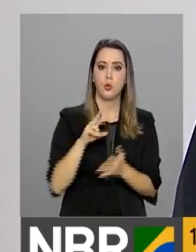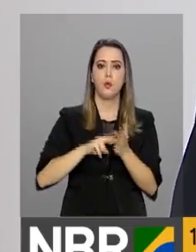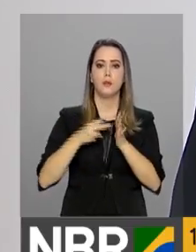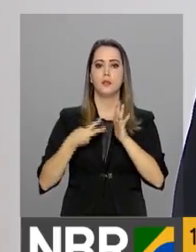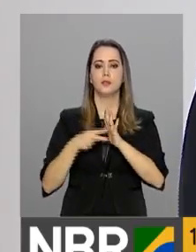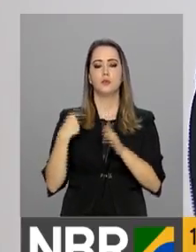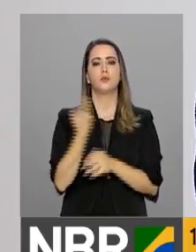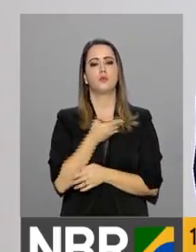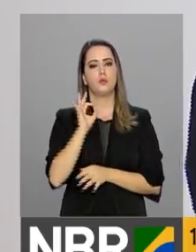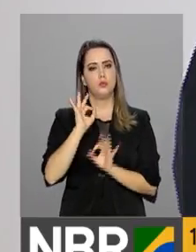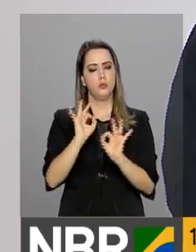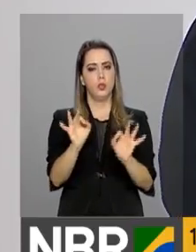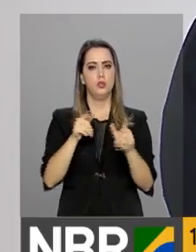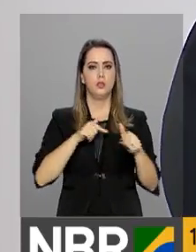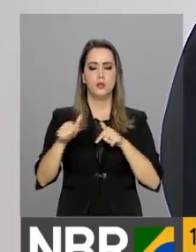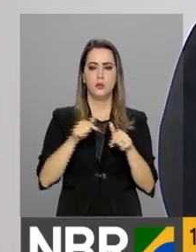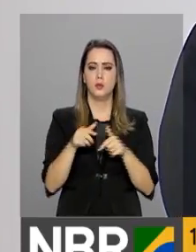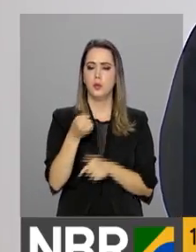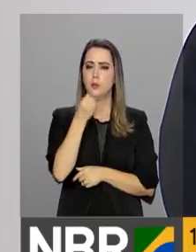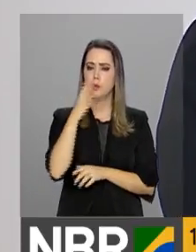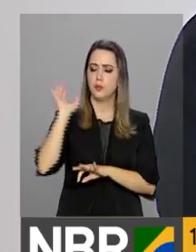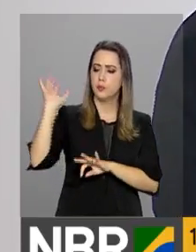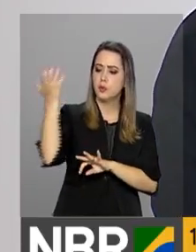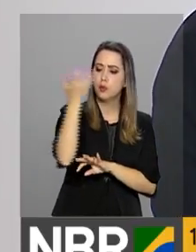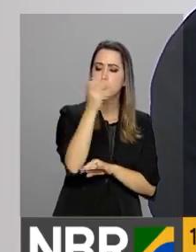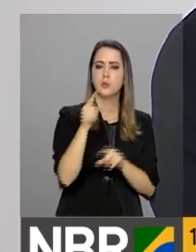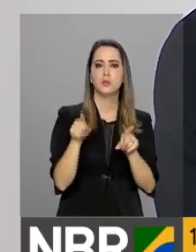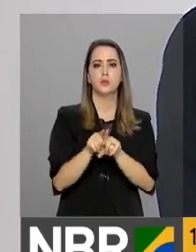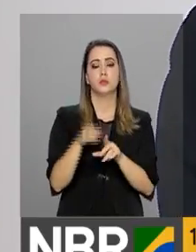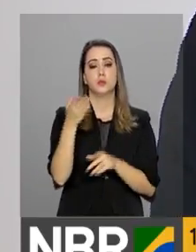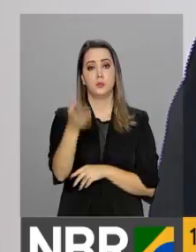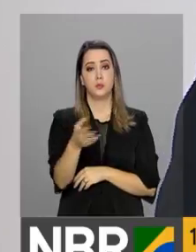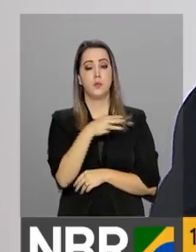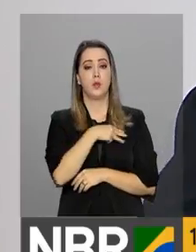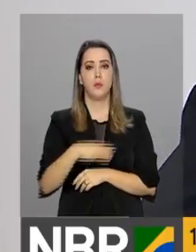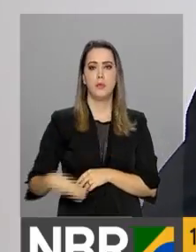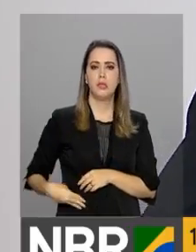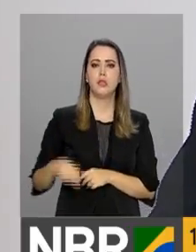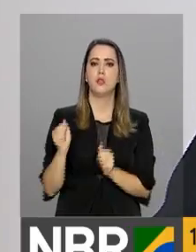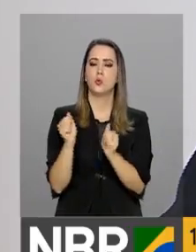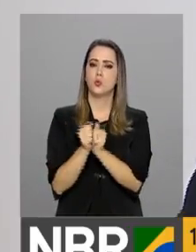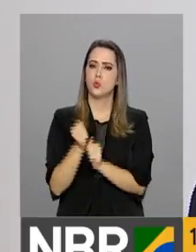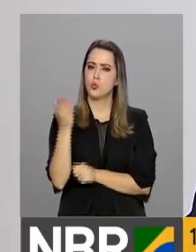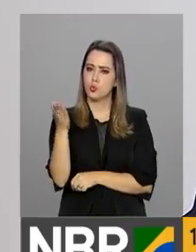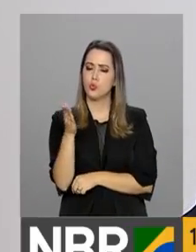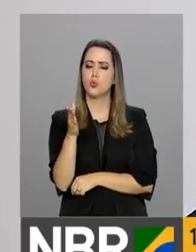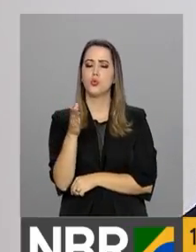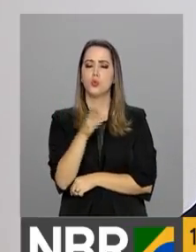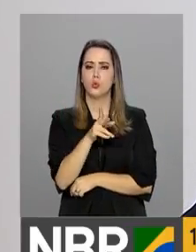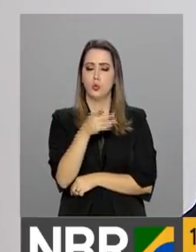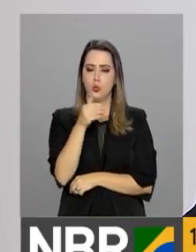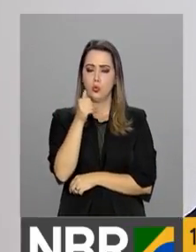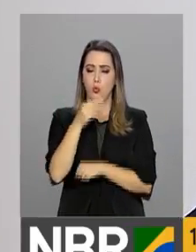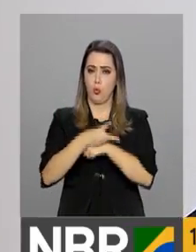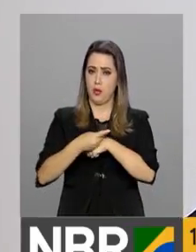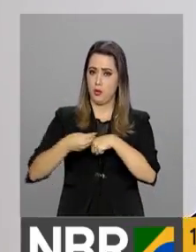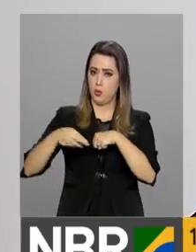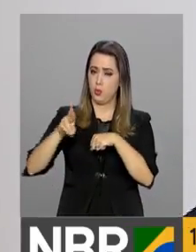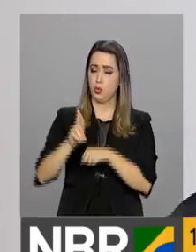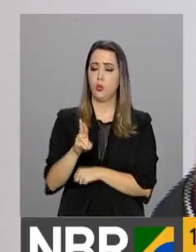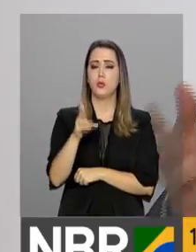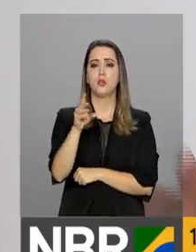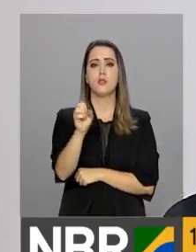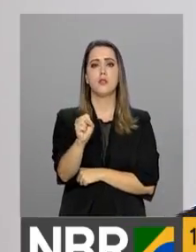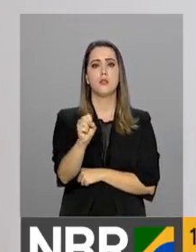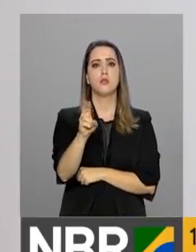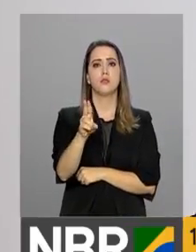e o fez só o fizeram um número saber a sua ele e todos aqueles que colaboraram no ministério